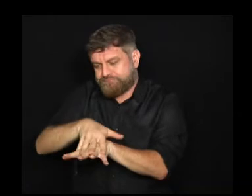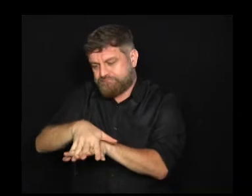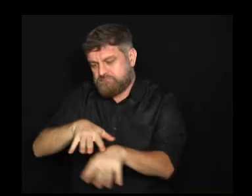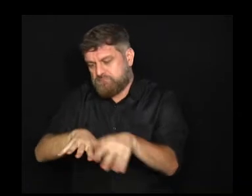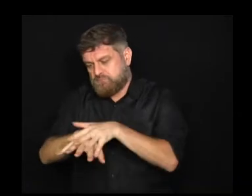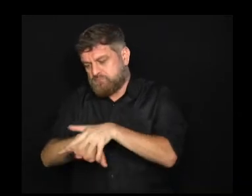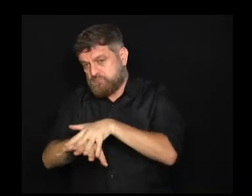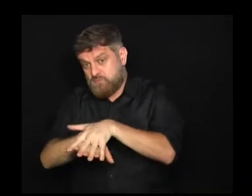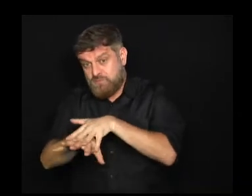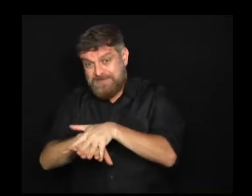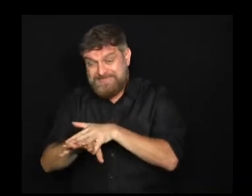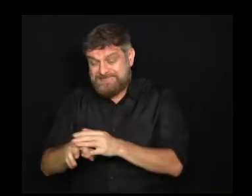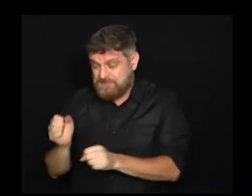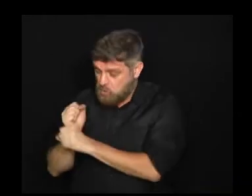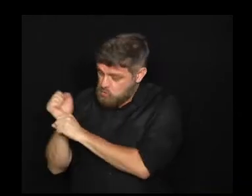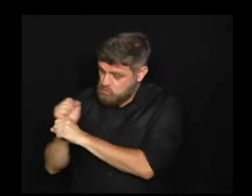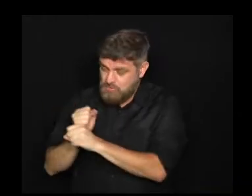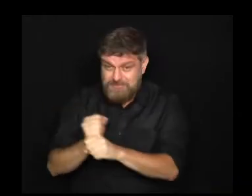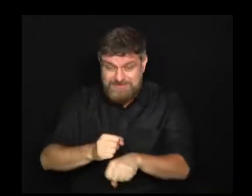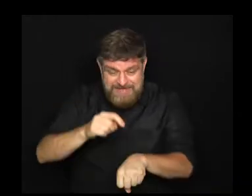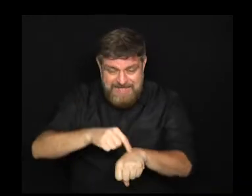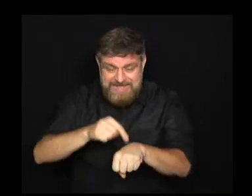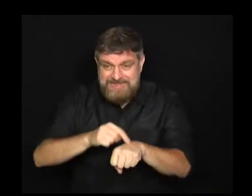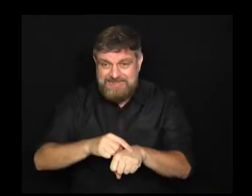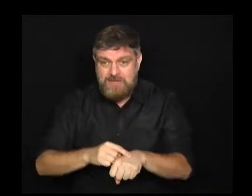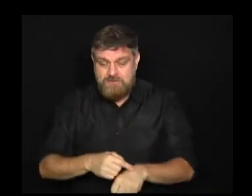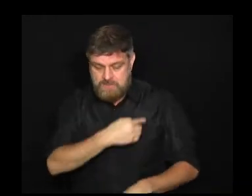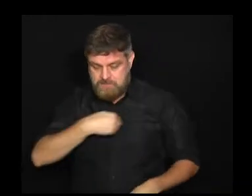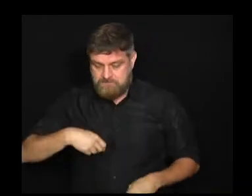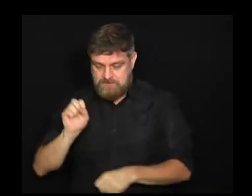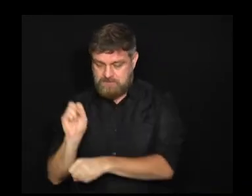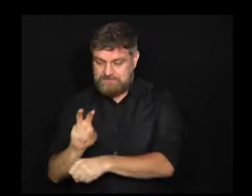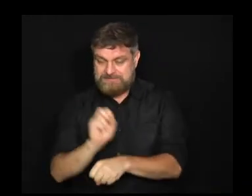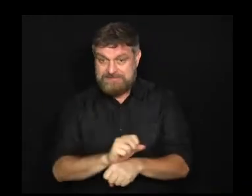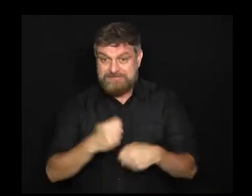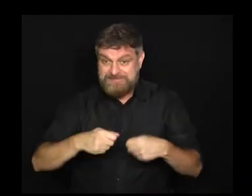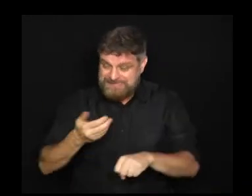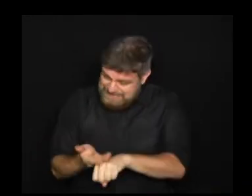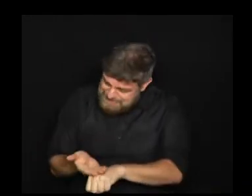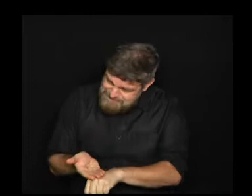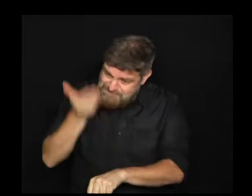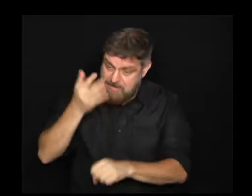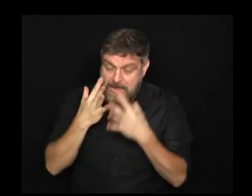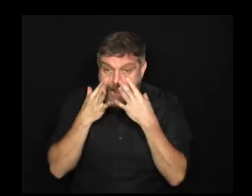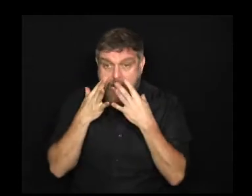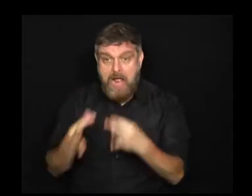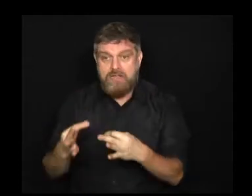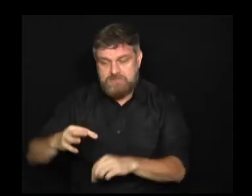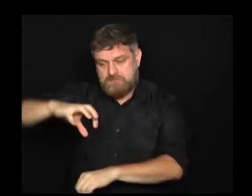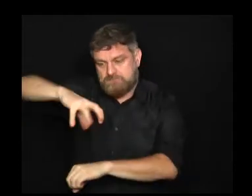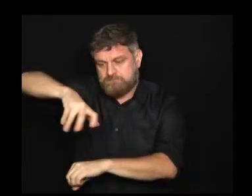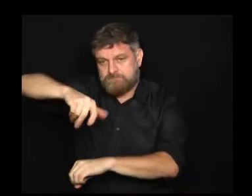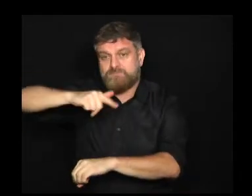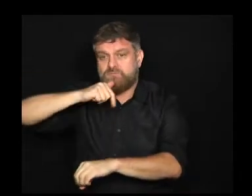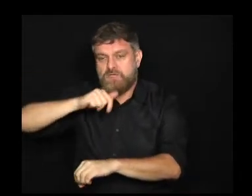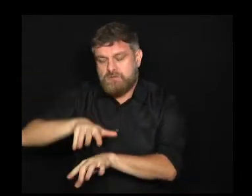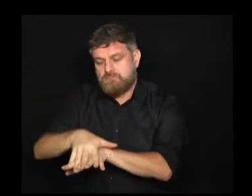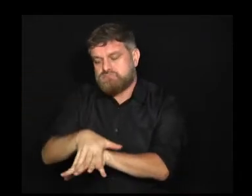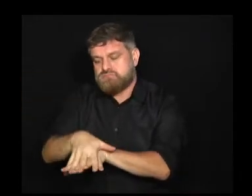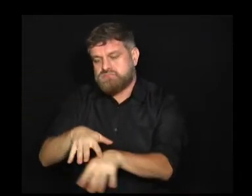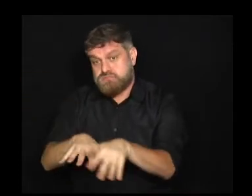ano, mas no momento em que tiver transmissão do coronavírus, isso tem que ser muito intensificado, porque a gente vai se tratar de uma situação bem mais